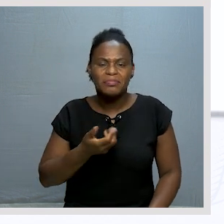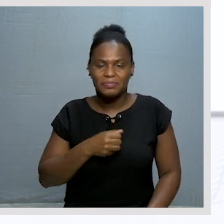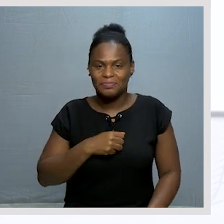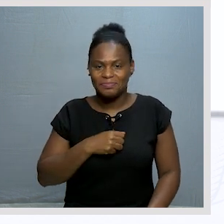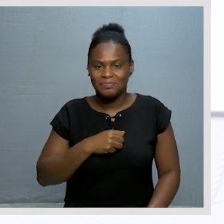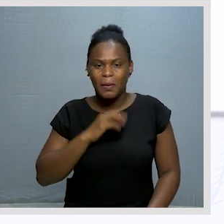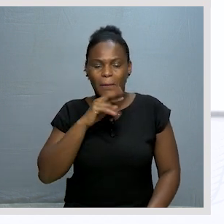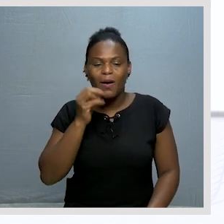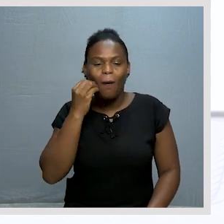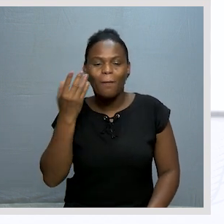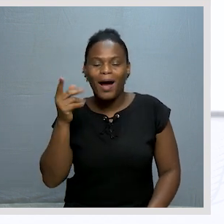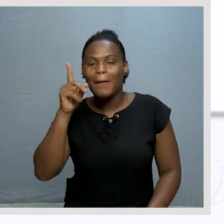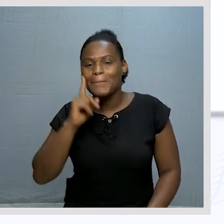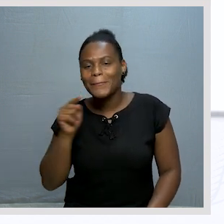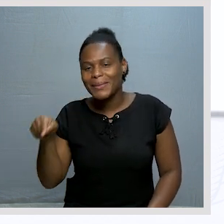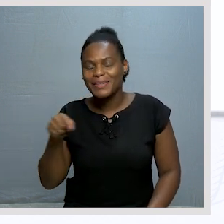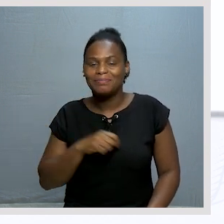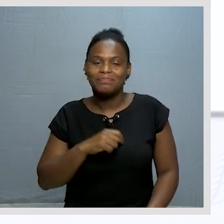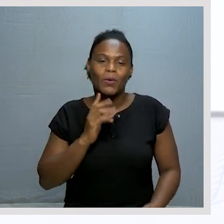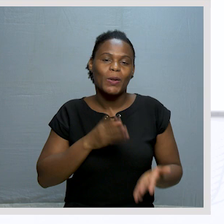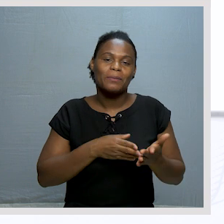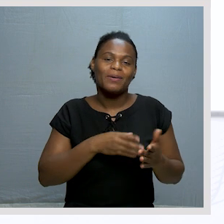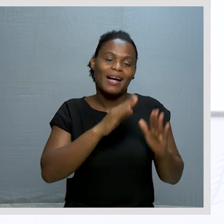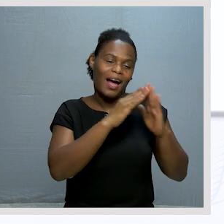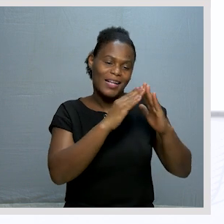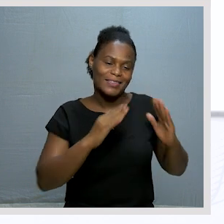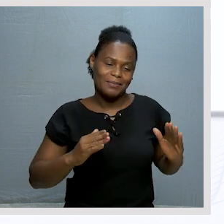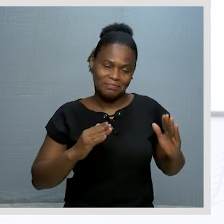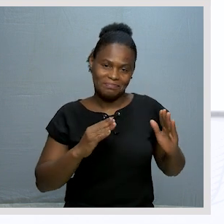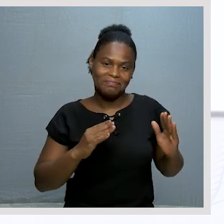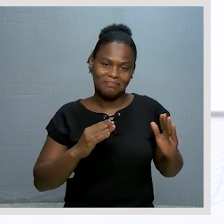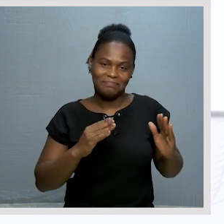a mãe, do gênero feminino. E por último, casa,